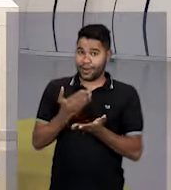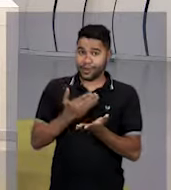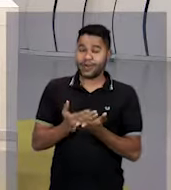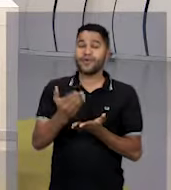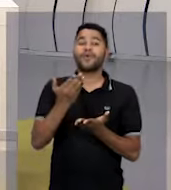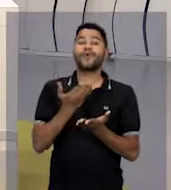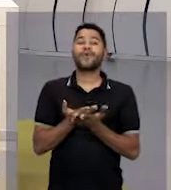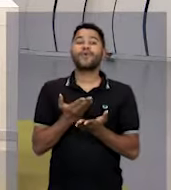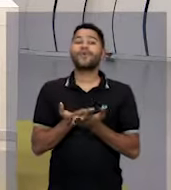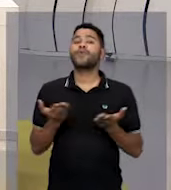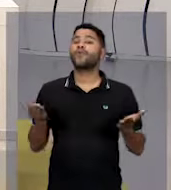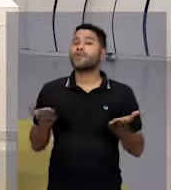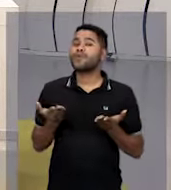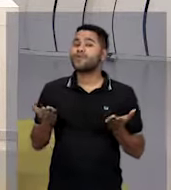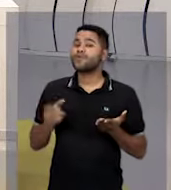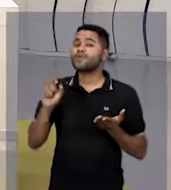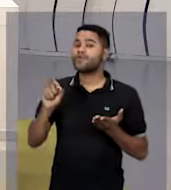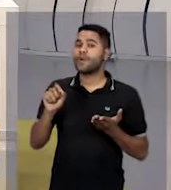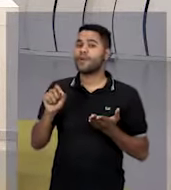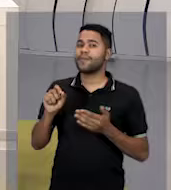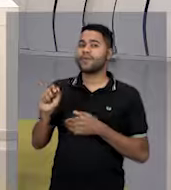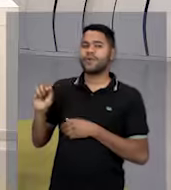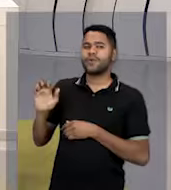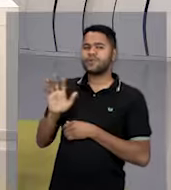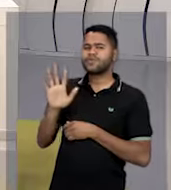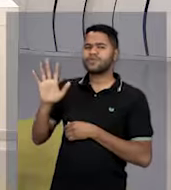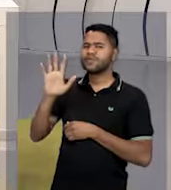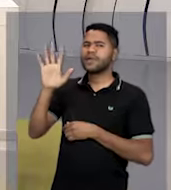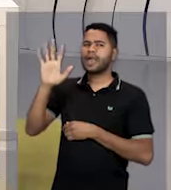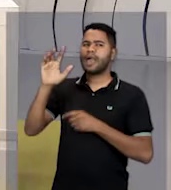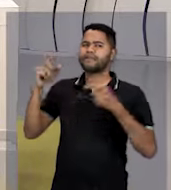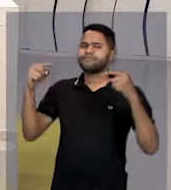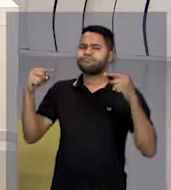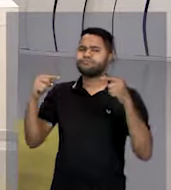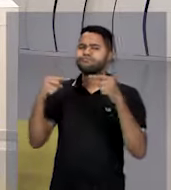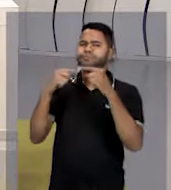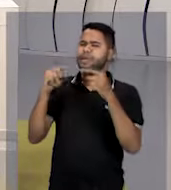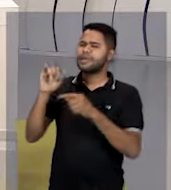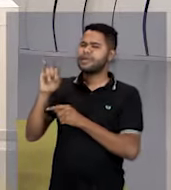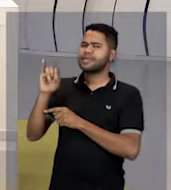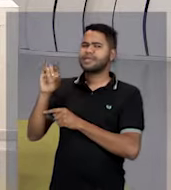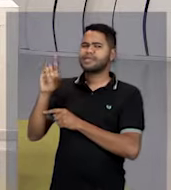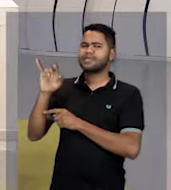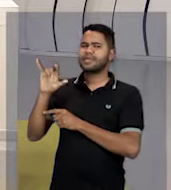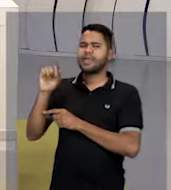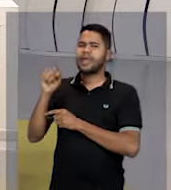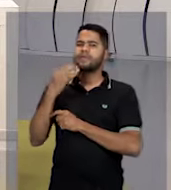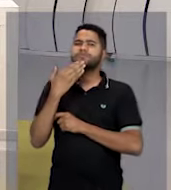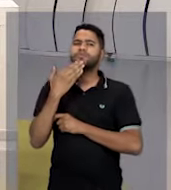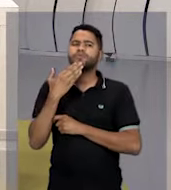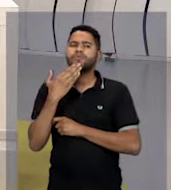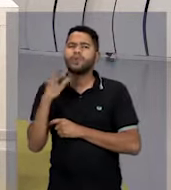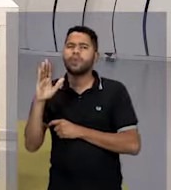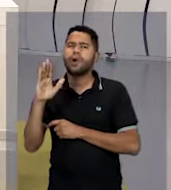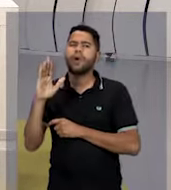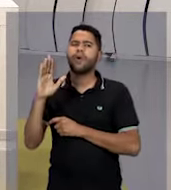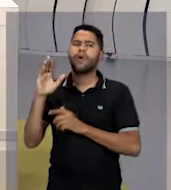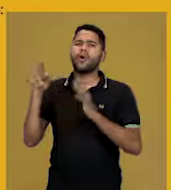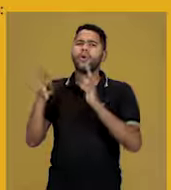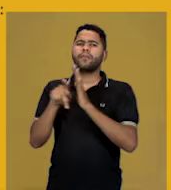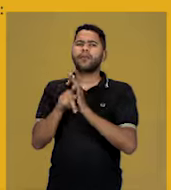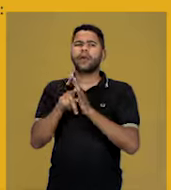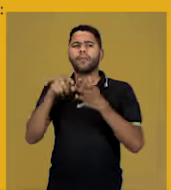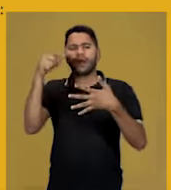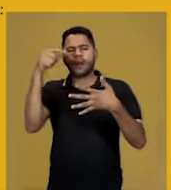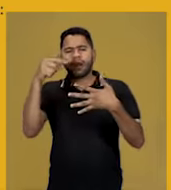Hoje nós iremos falar sobre os gases ideais. Como que são esses gases ideais e quais são as grandezas